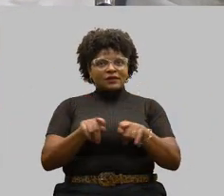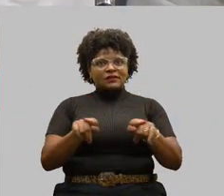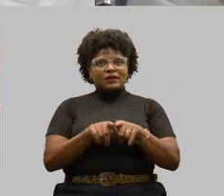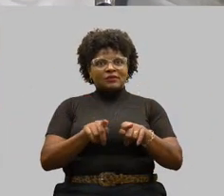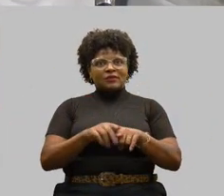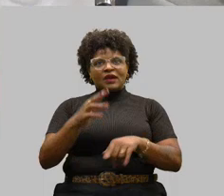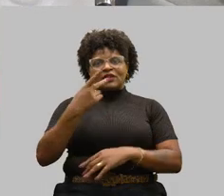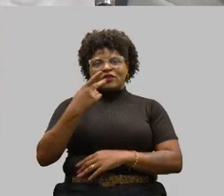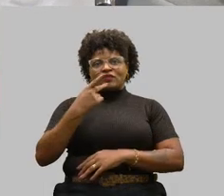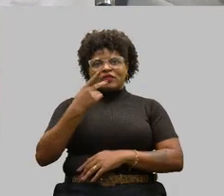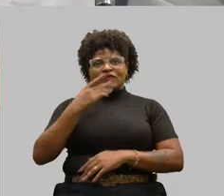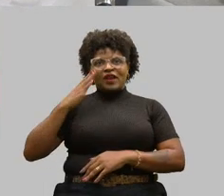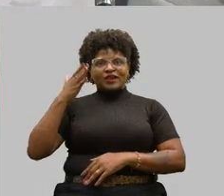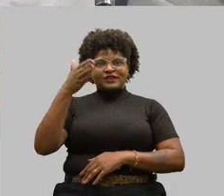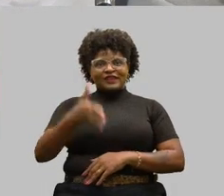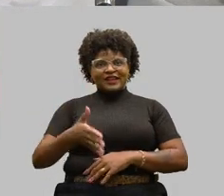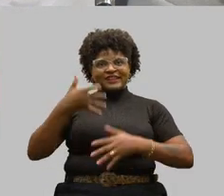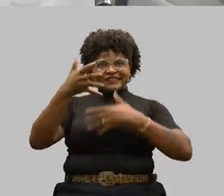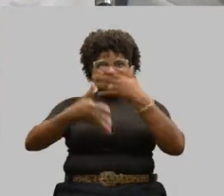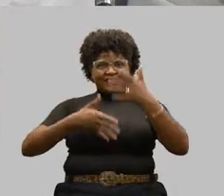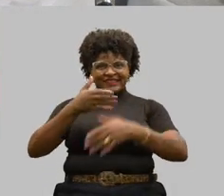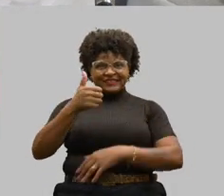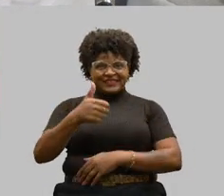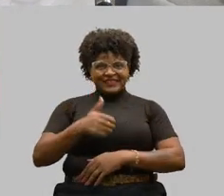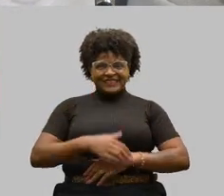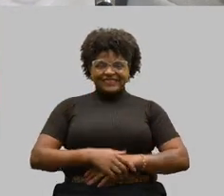diretamente em libras